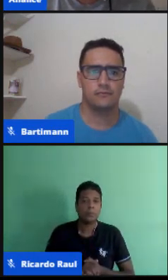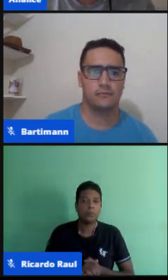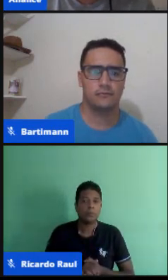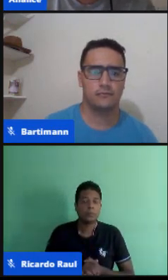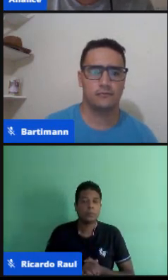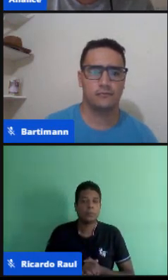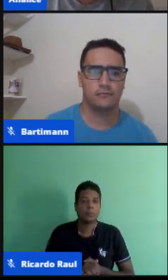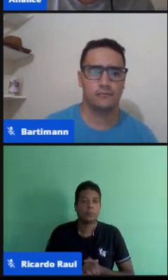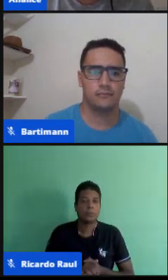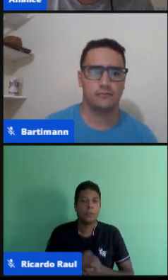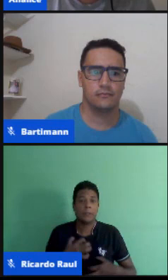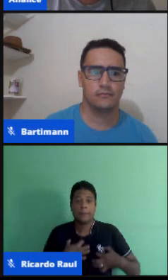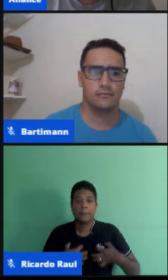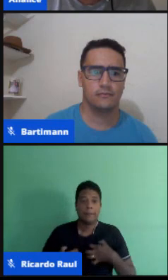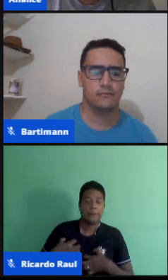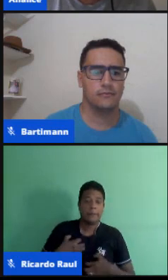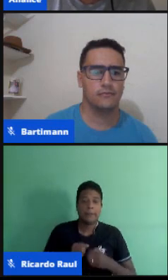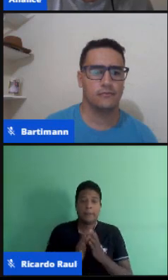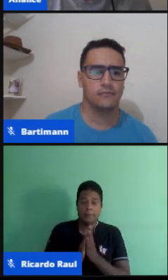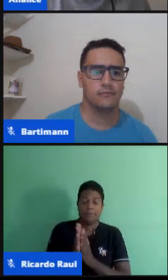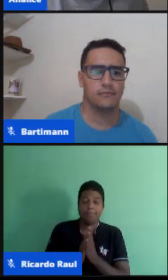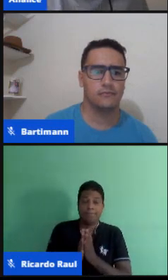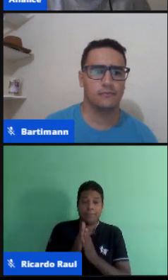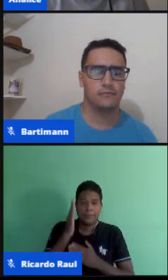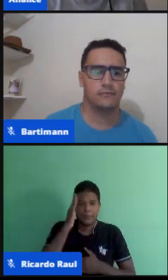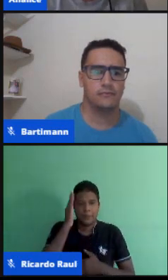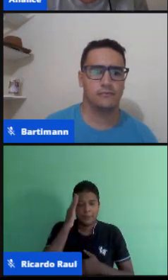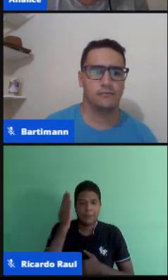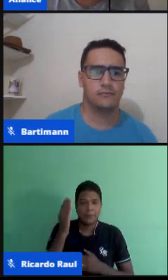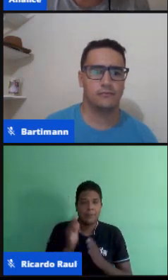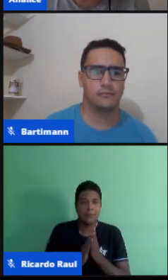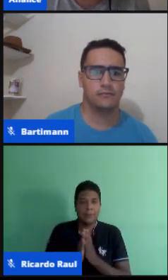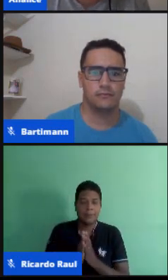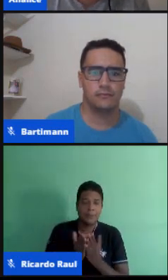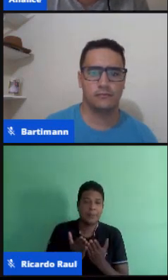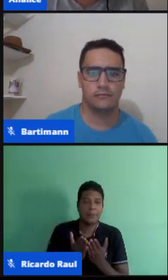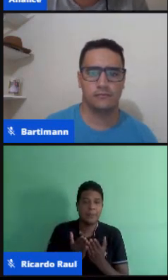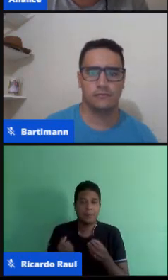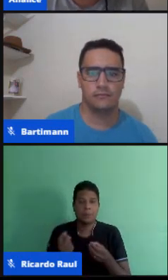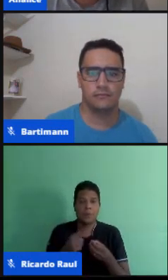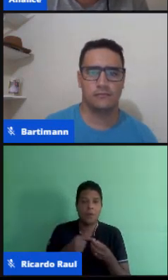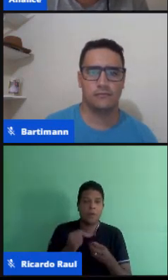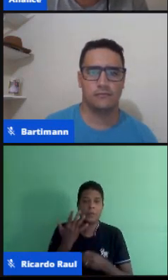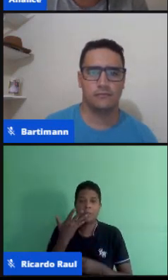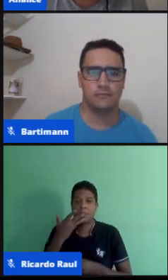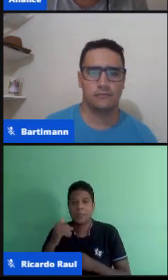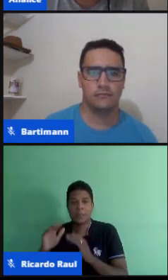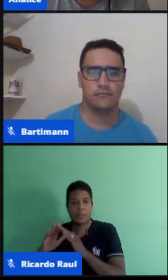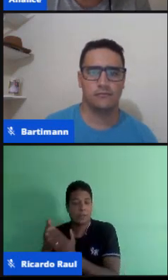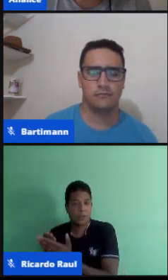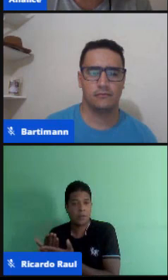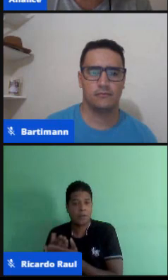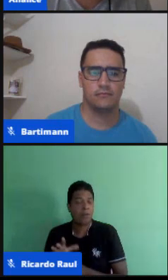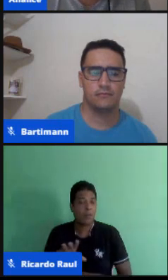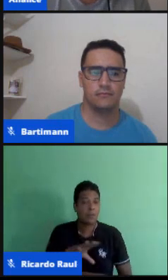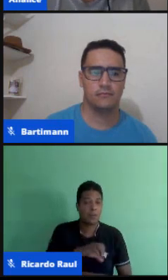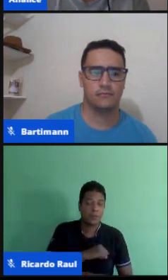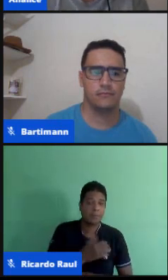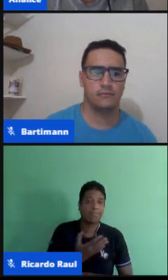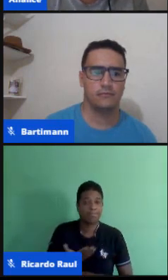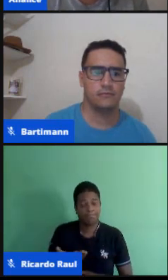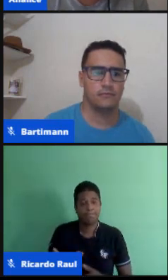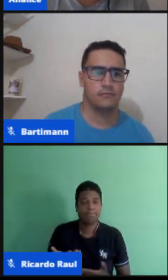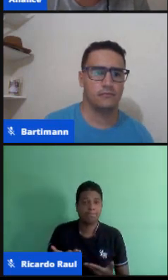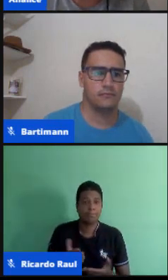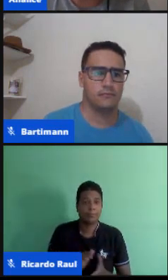Não fiquem aí tão angustiados, que eu sei que vocês estão, que não tem o retorno das crianças como vocês gostariam, né?